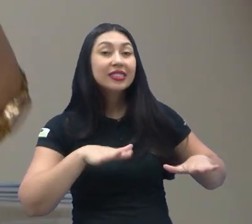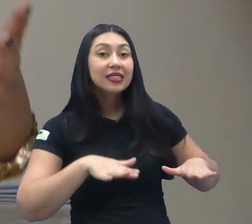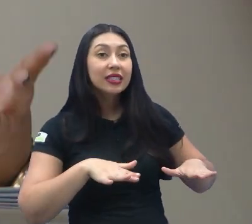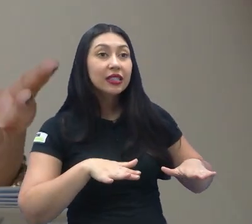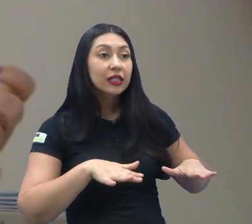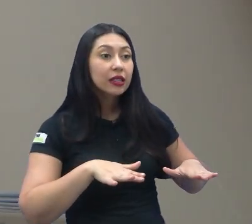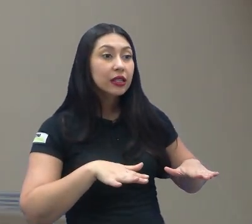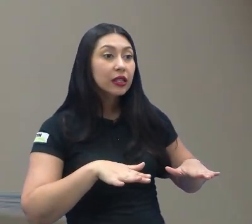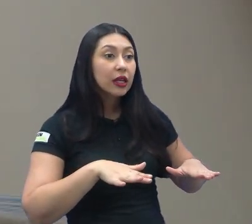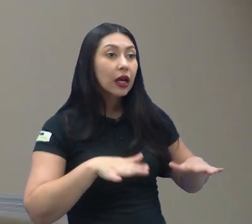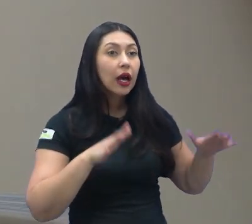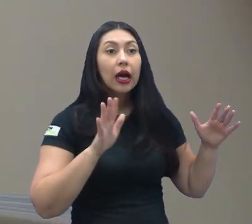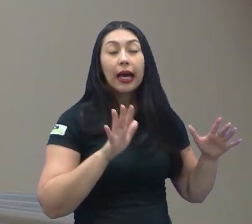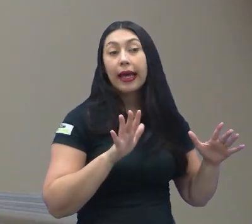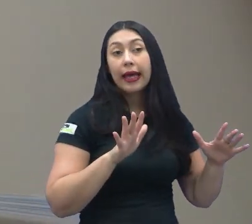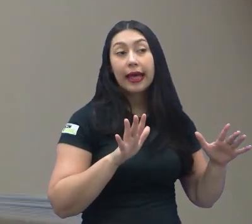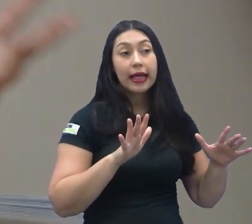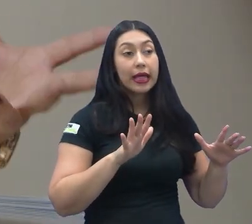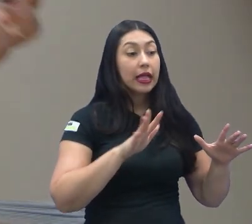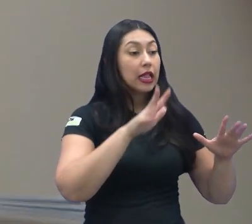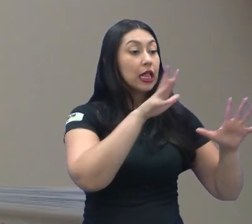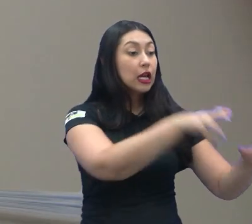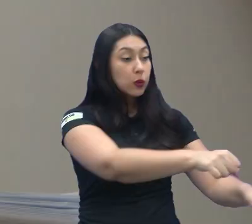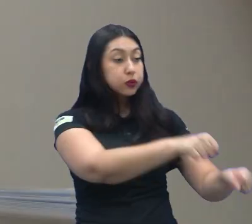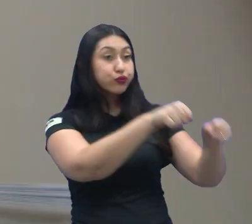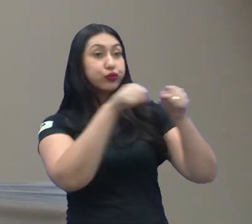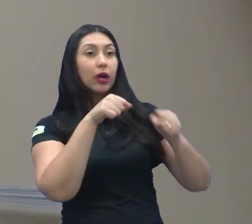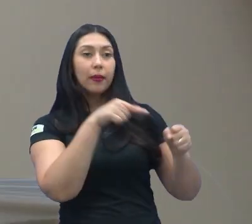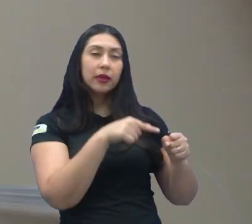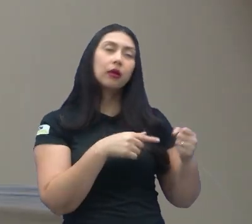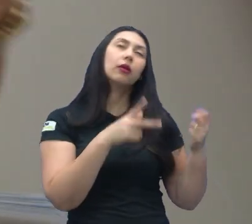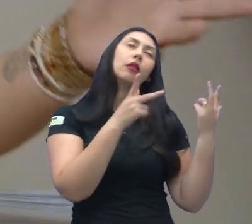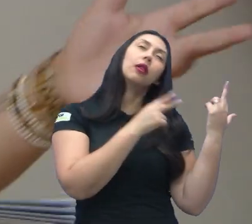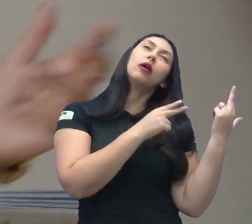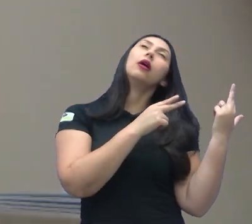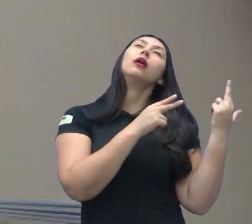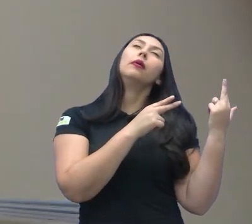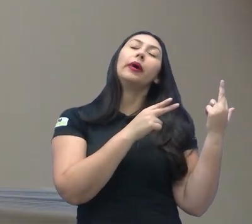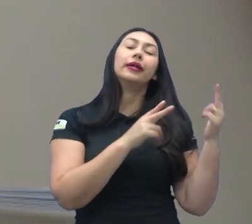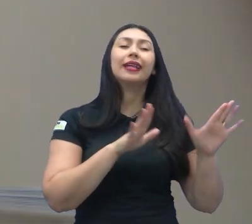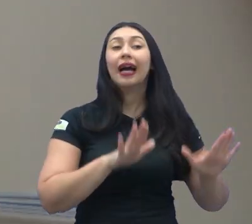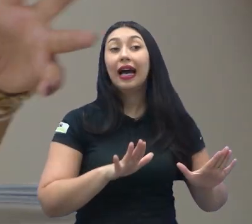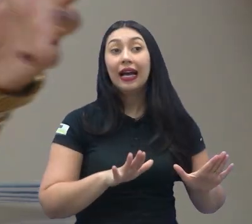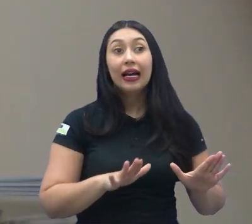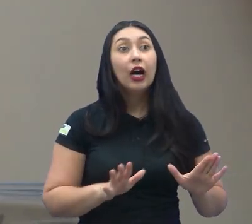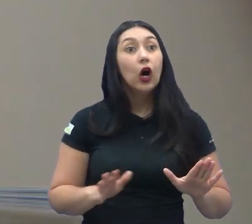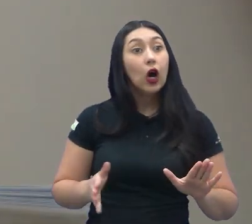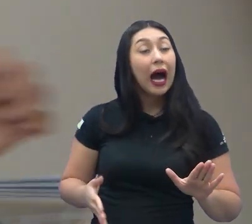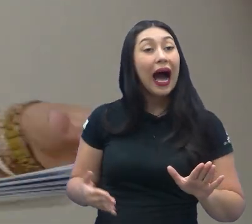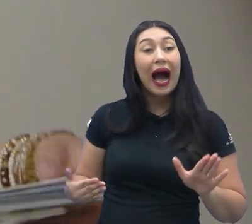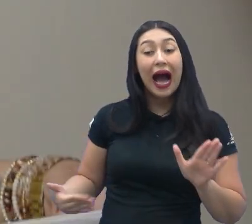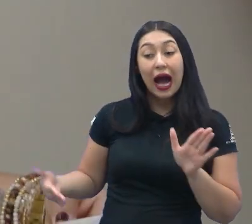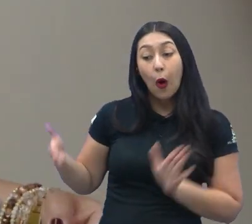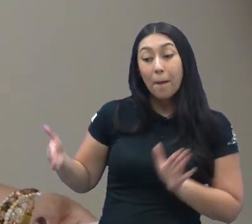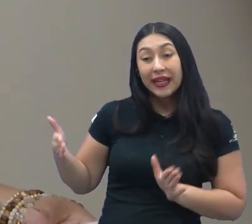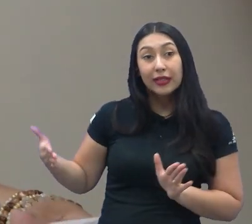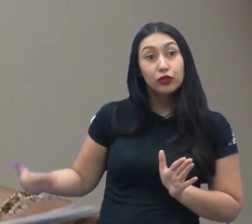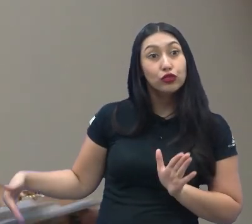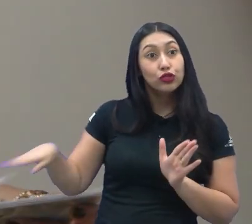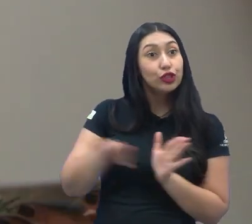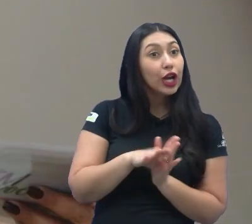pessoa desacordada de dentro da água. Antes dos bombeiros conseguirem realizar esse socorro, como que a gente pode orientar as